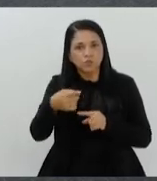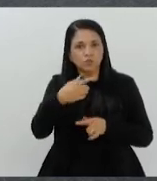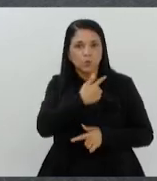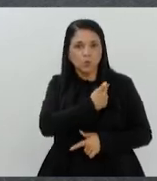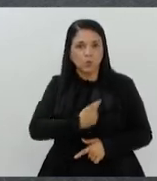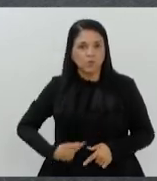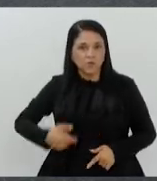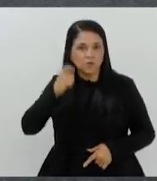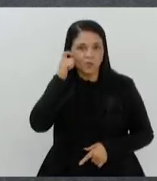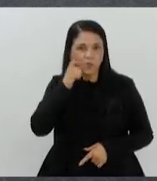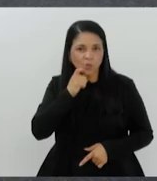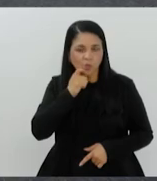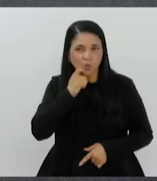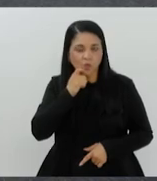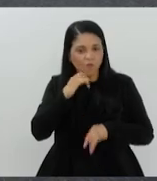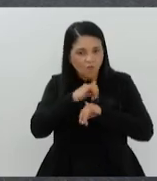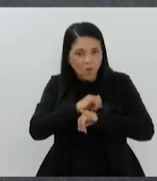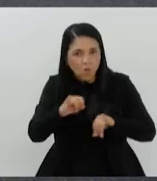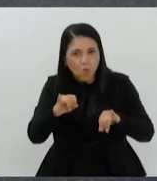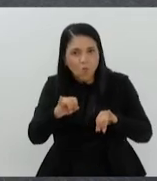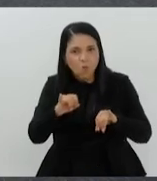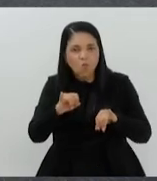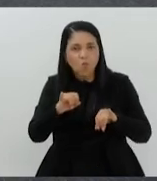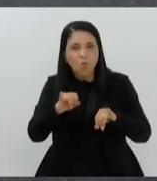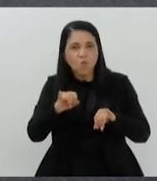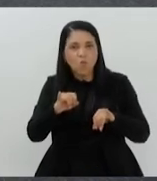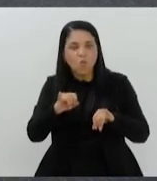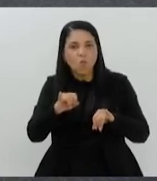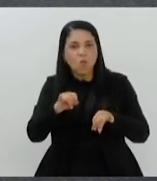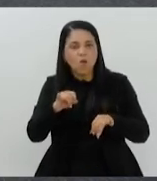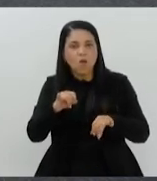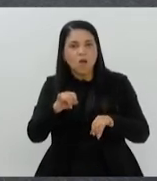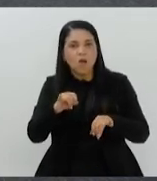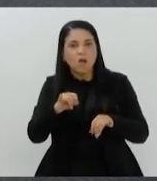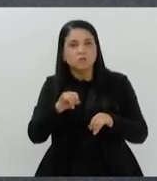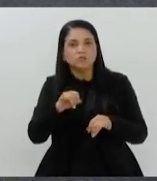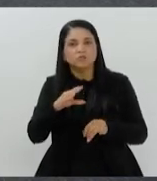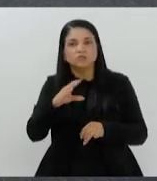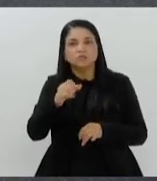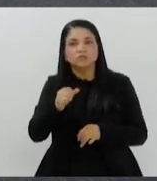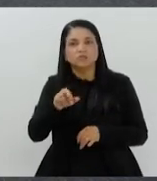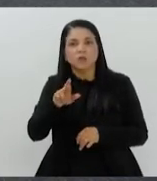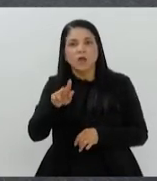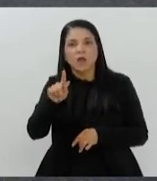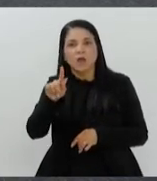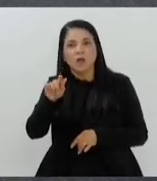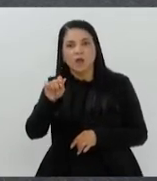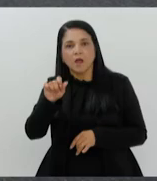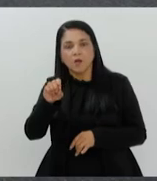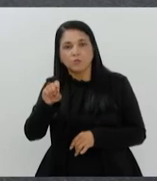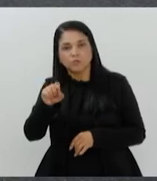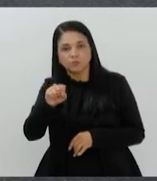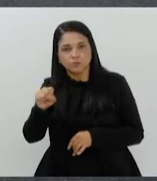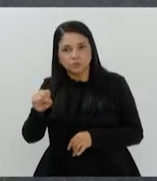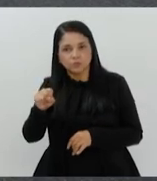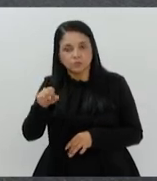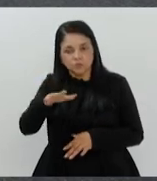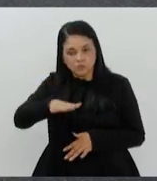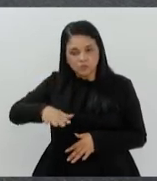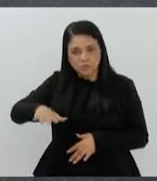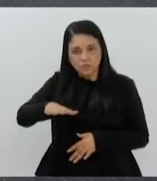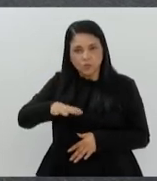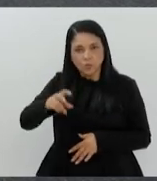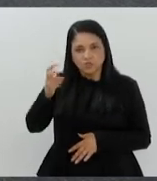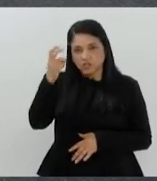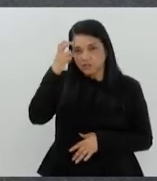Castro, dando notícia de quais os carros que seriam utilizados pelo setor de